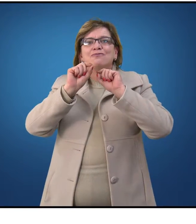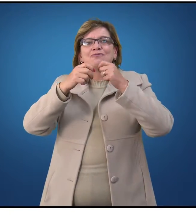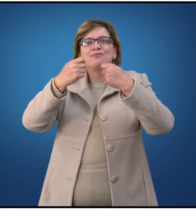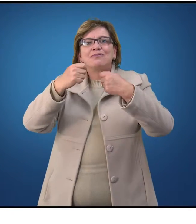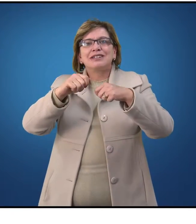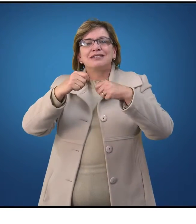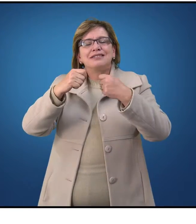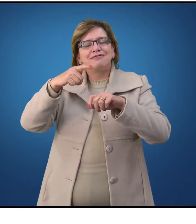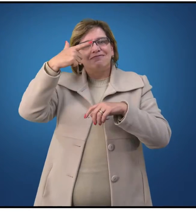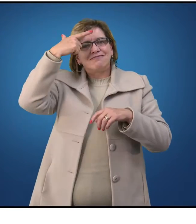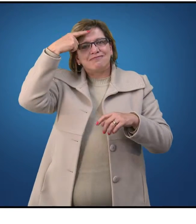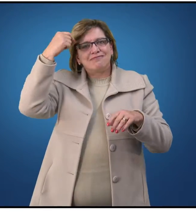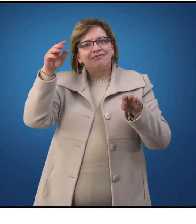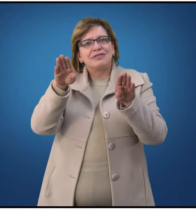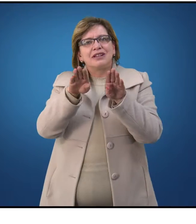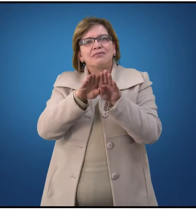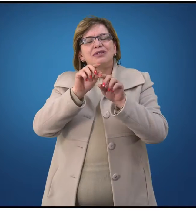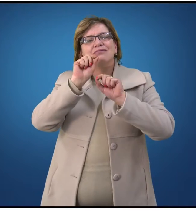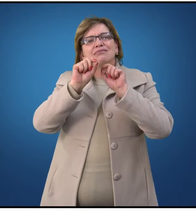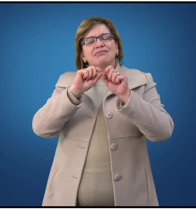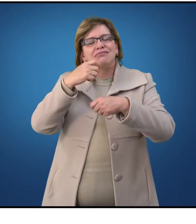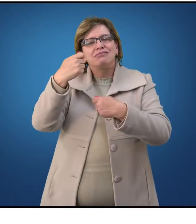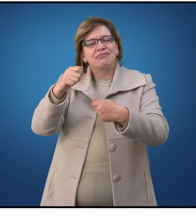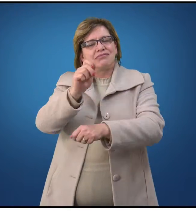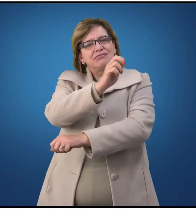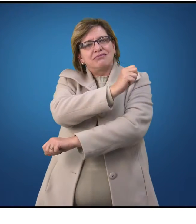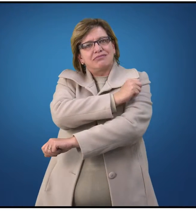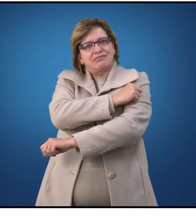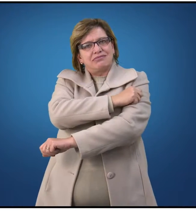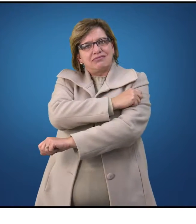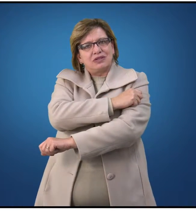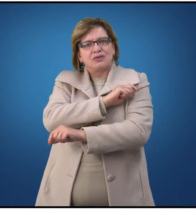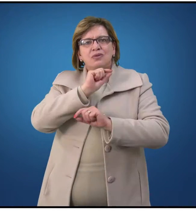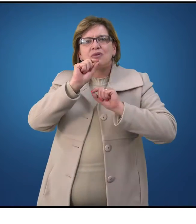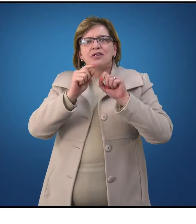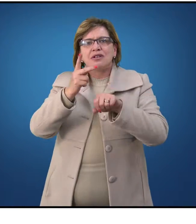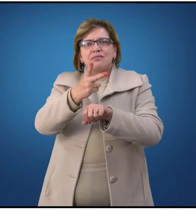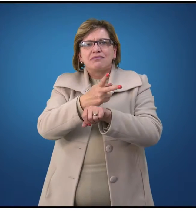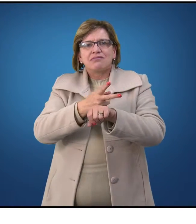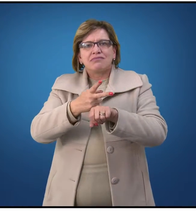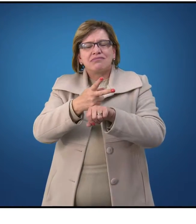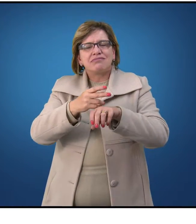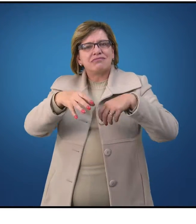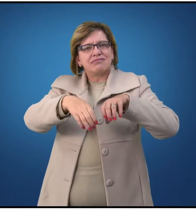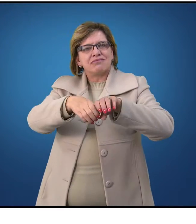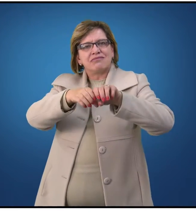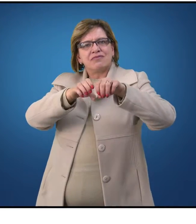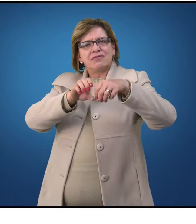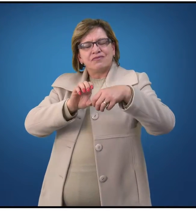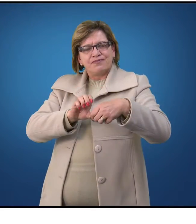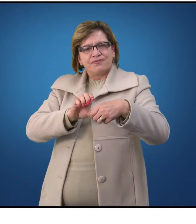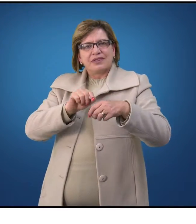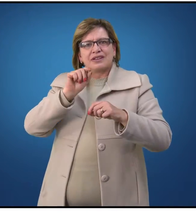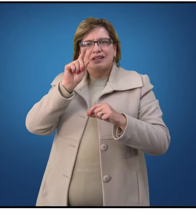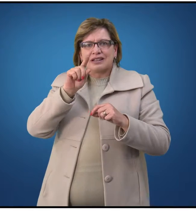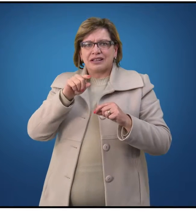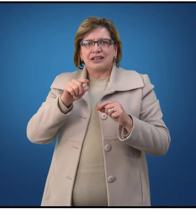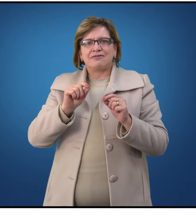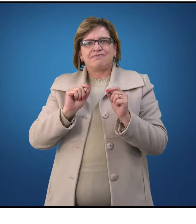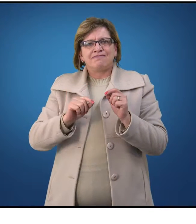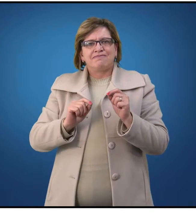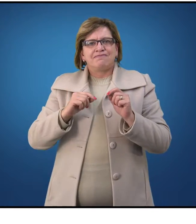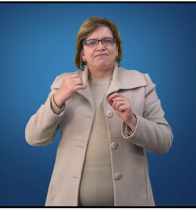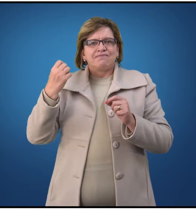necessidades institucionais e do público que está em busca dessa informação. Eu acredito que essa seria uma